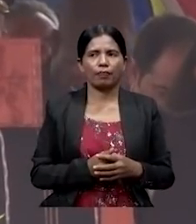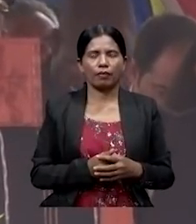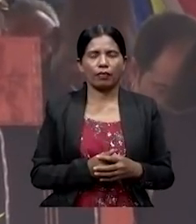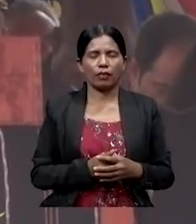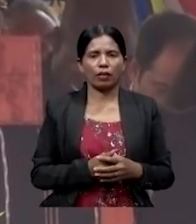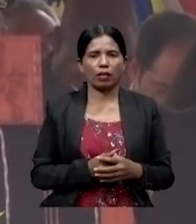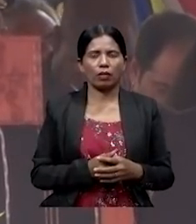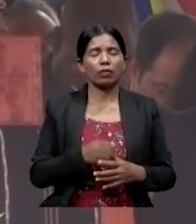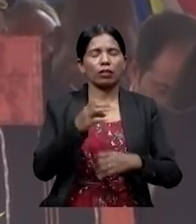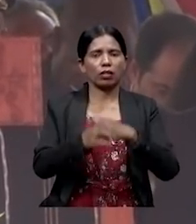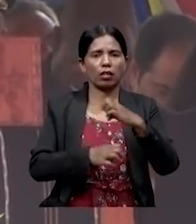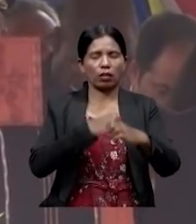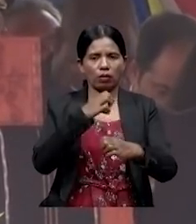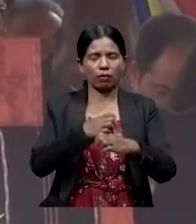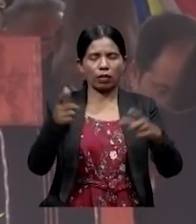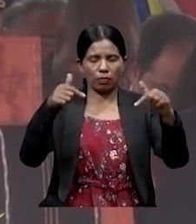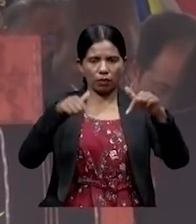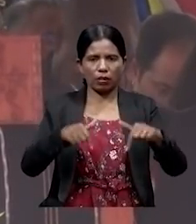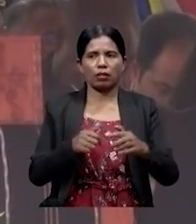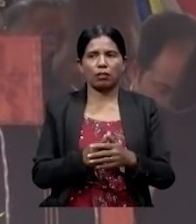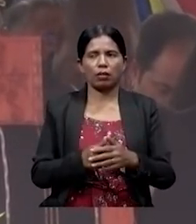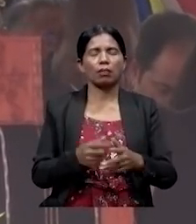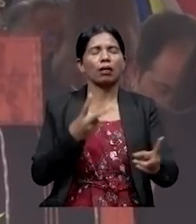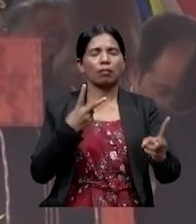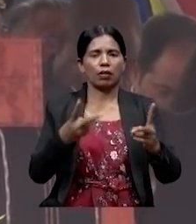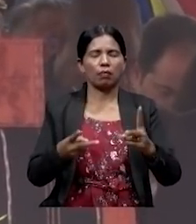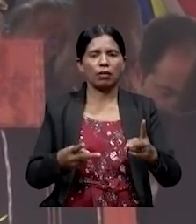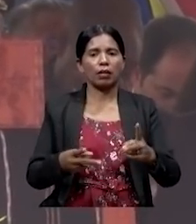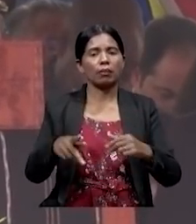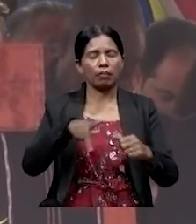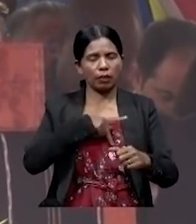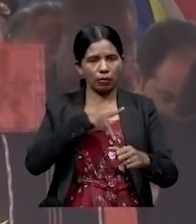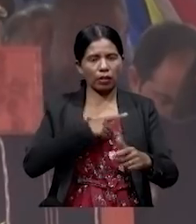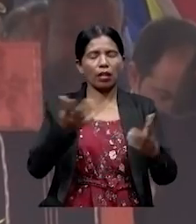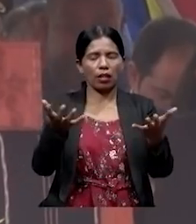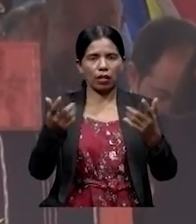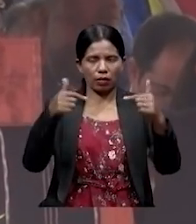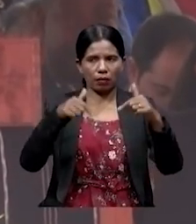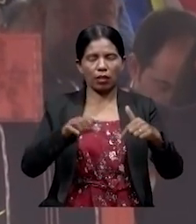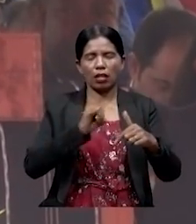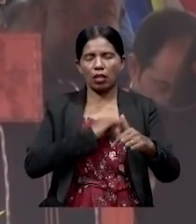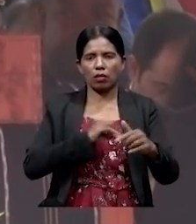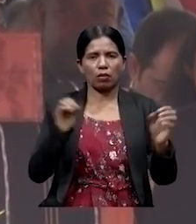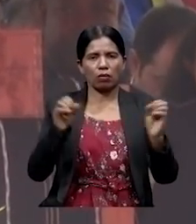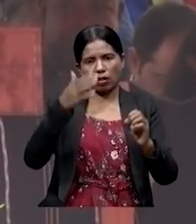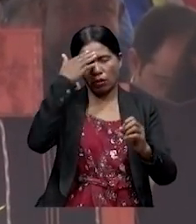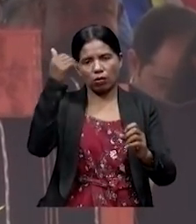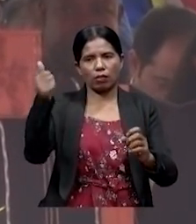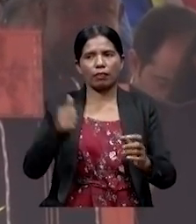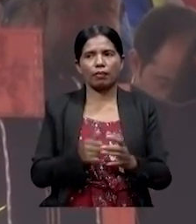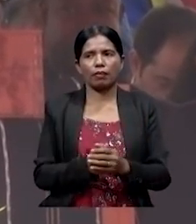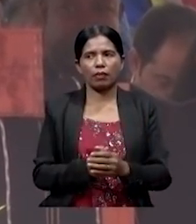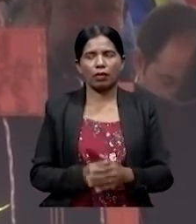Europa mais, balão privado, balão personalidade, ala Coeja Lua,